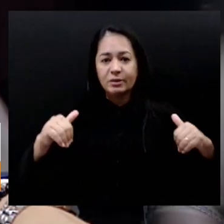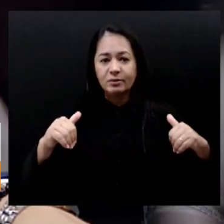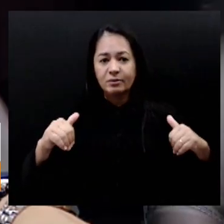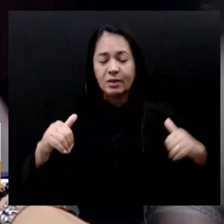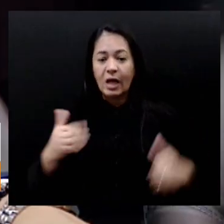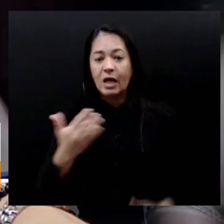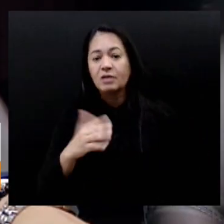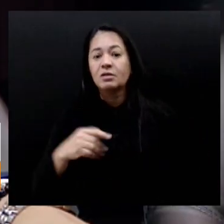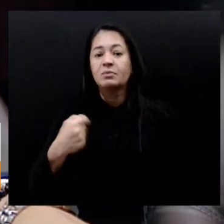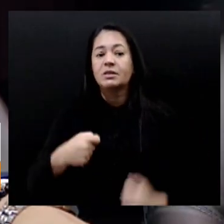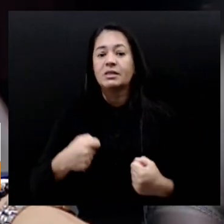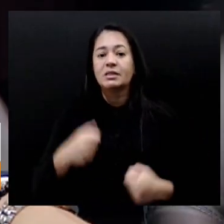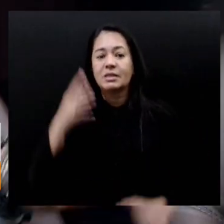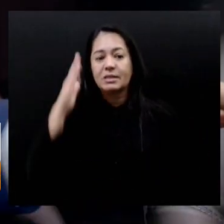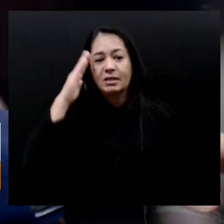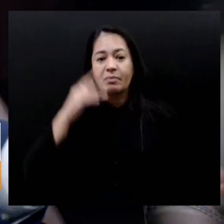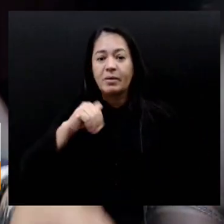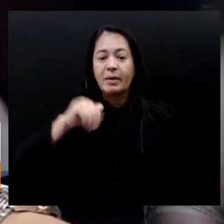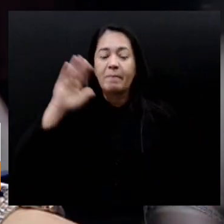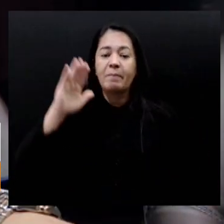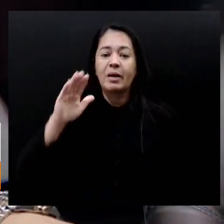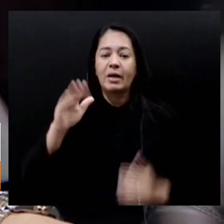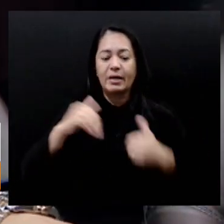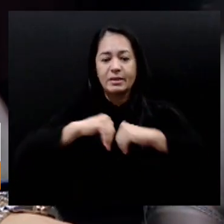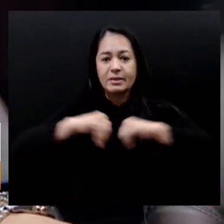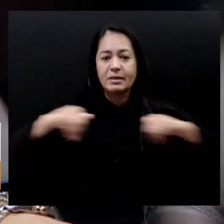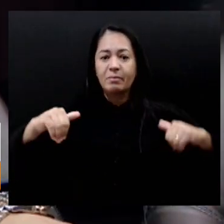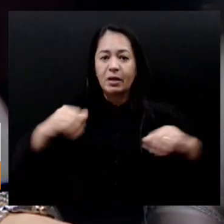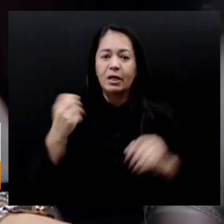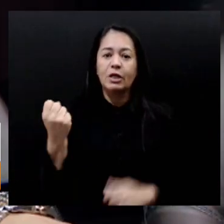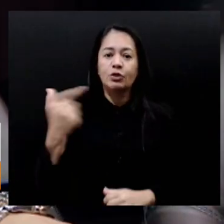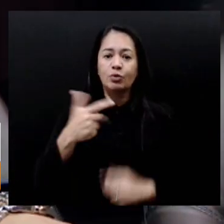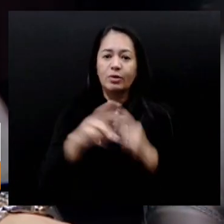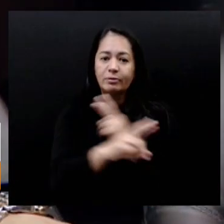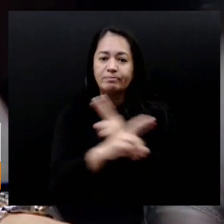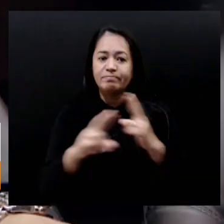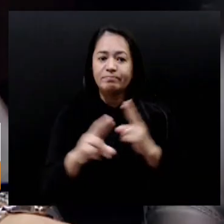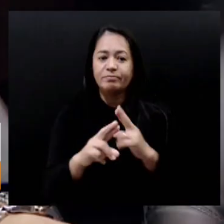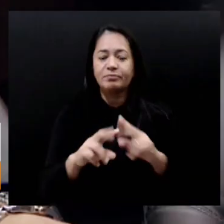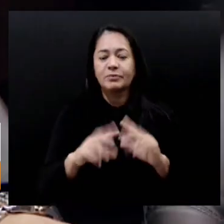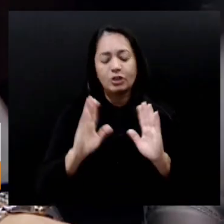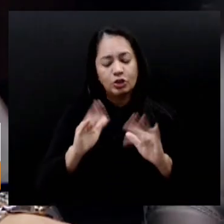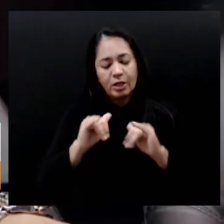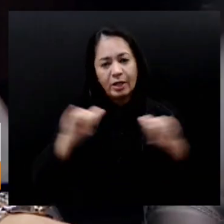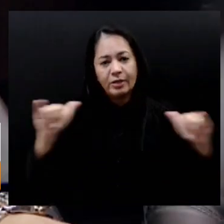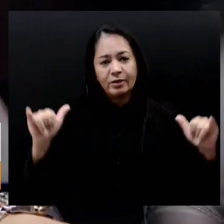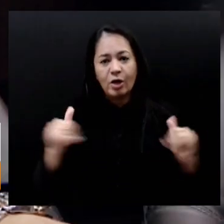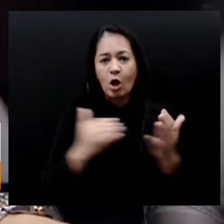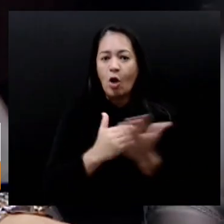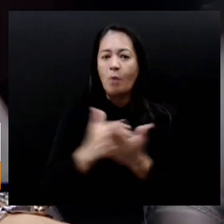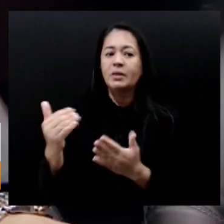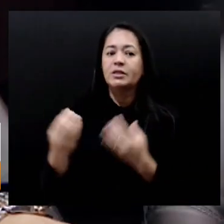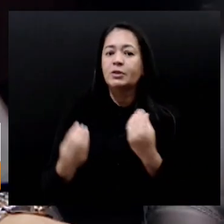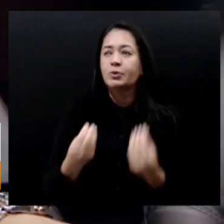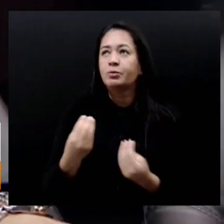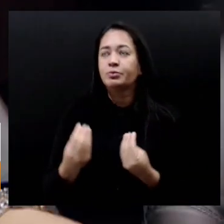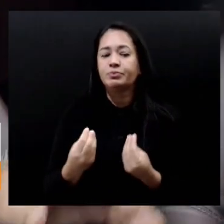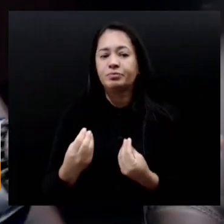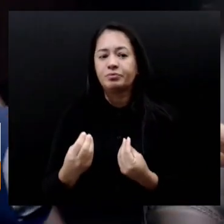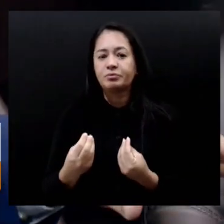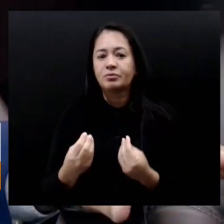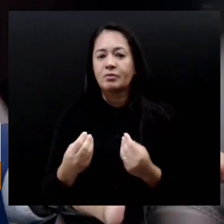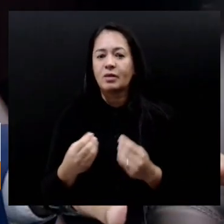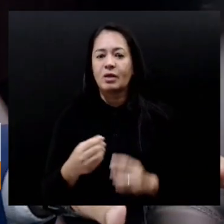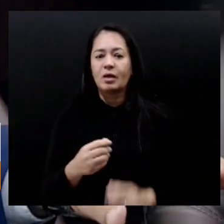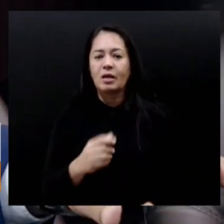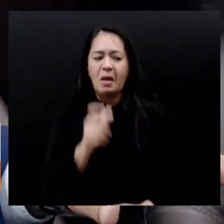Exato. E é aquela coisa anunciada, né, doutora? Começa numa agressão verbal, vai